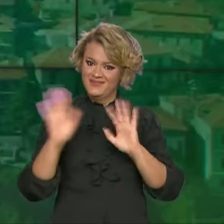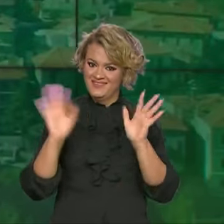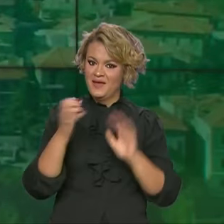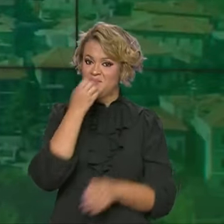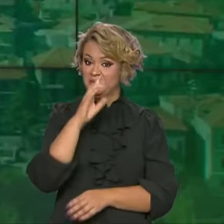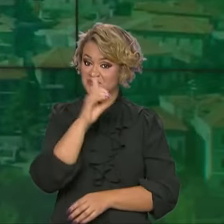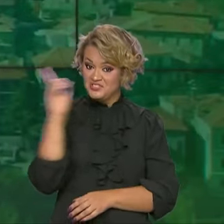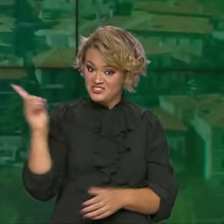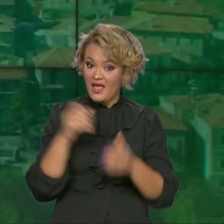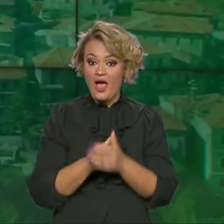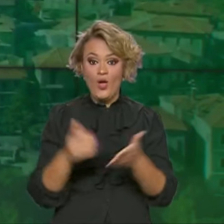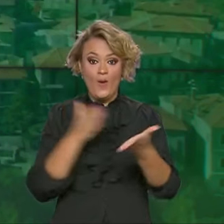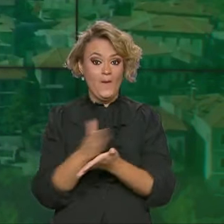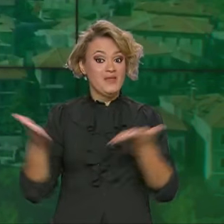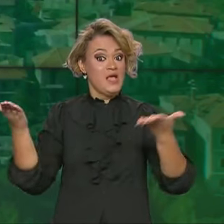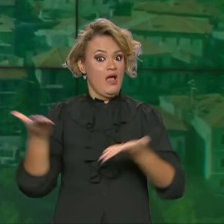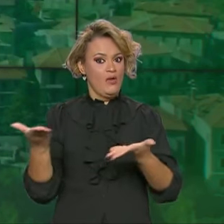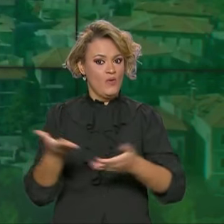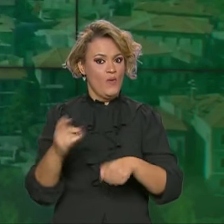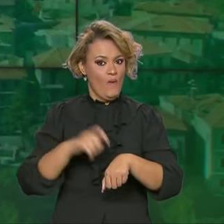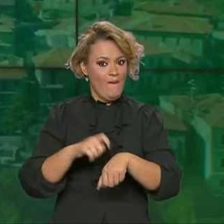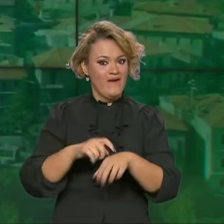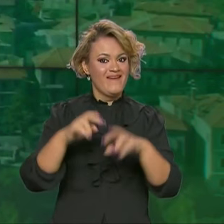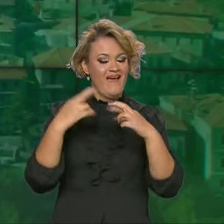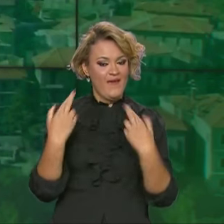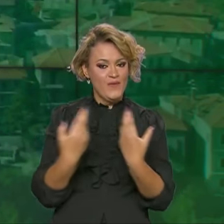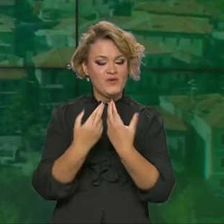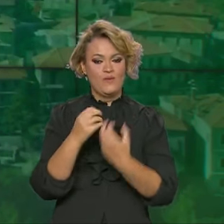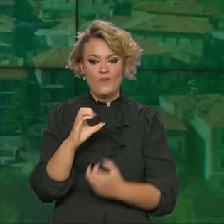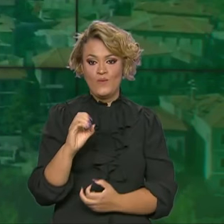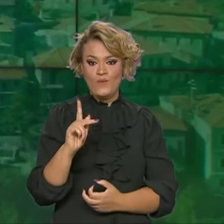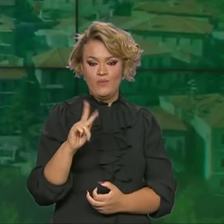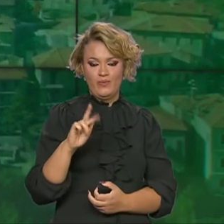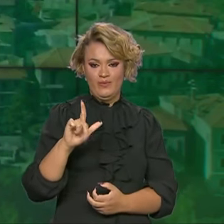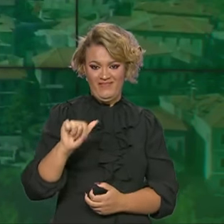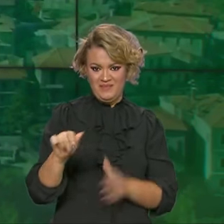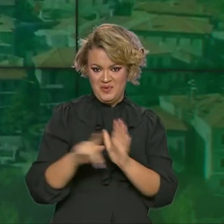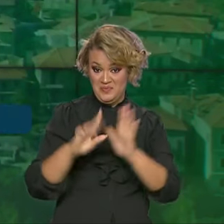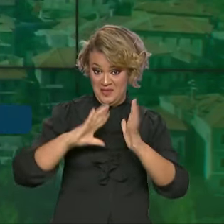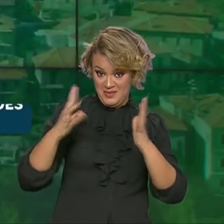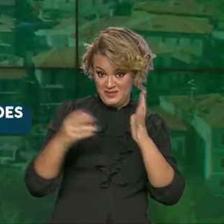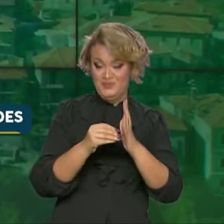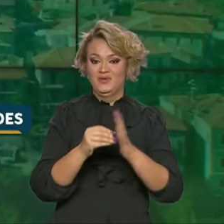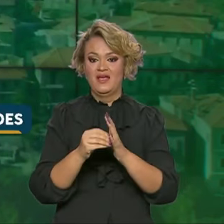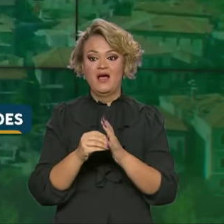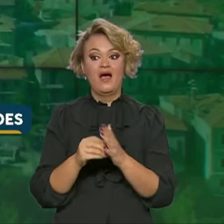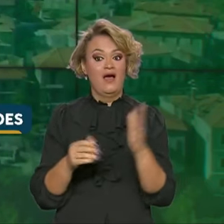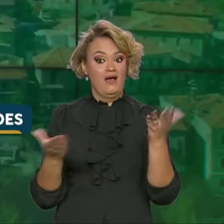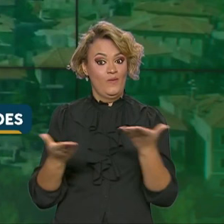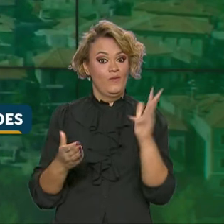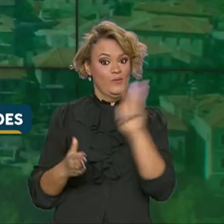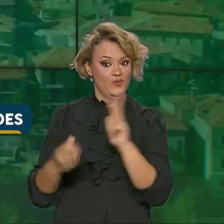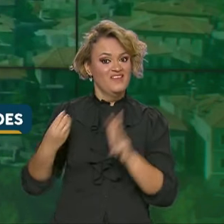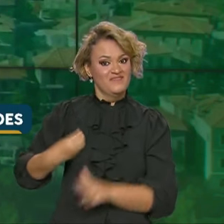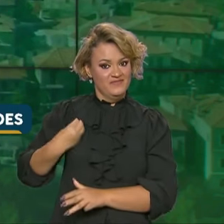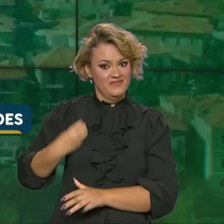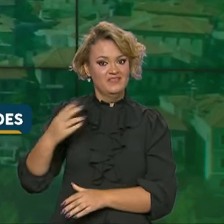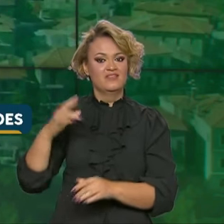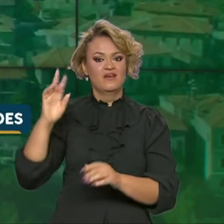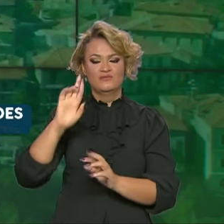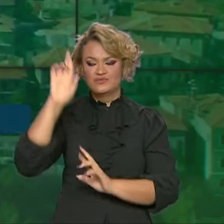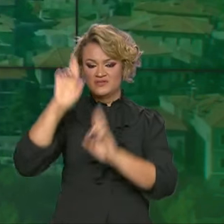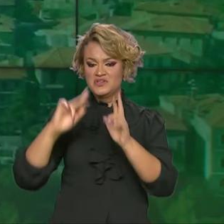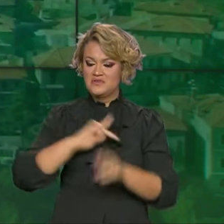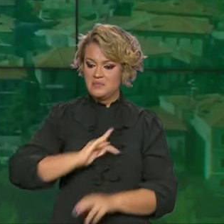Olá, bom dia. Começa agora a Cúpula da Amazônia e o presidente Lula se reúne neste momento com chefes